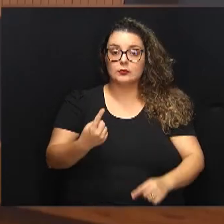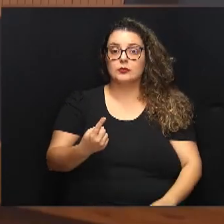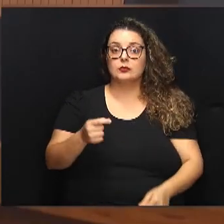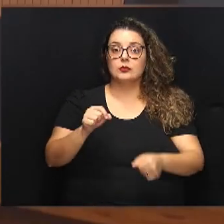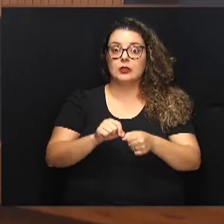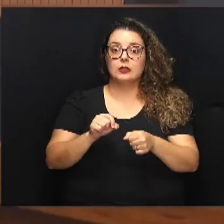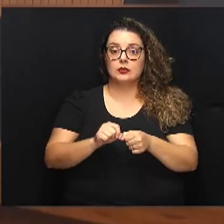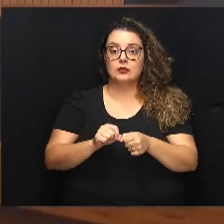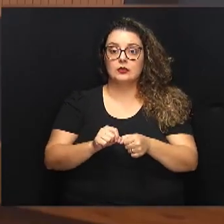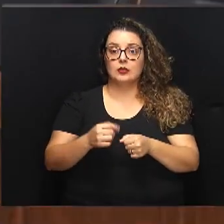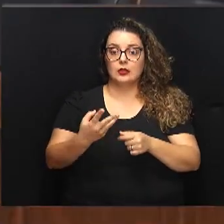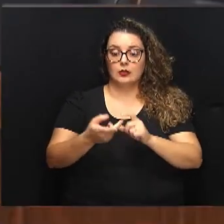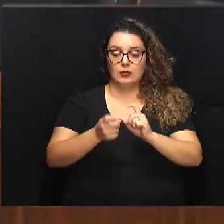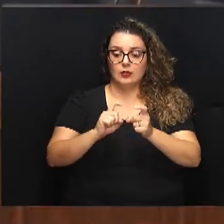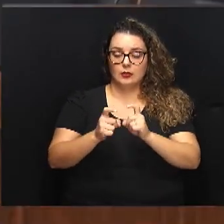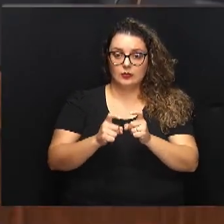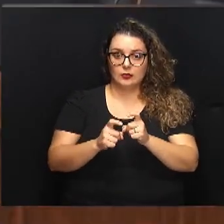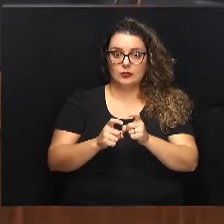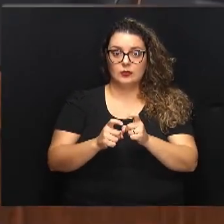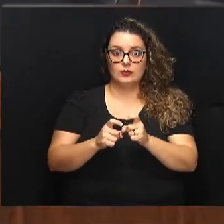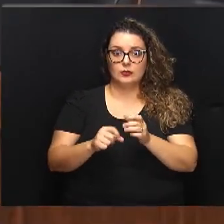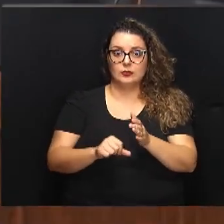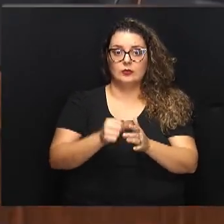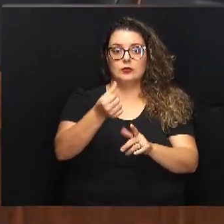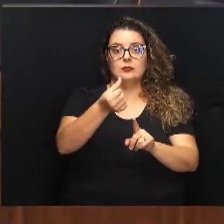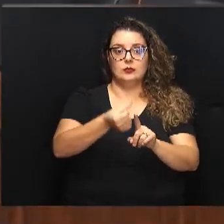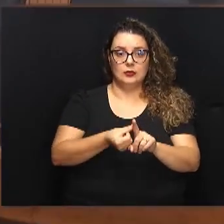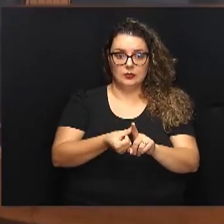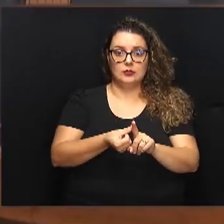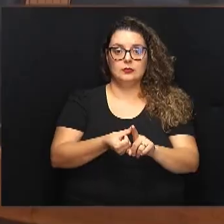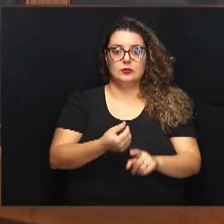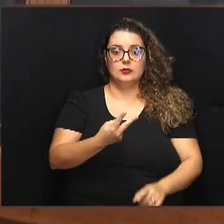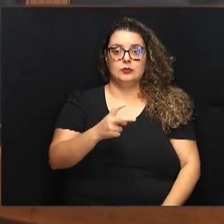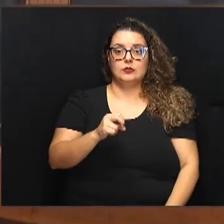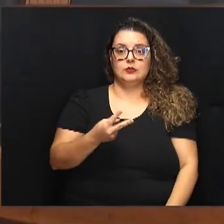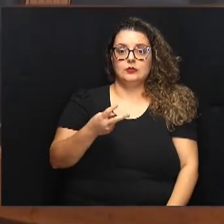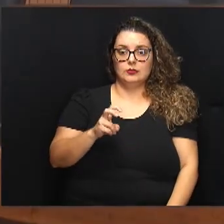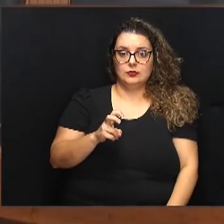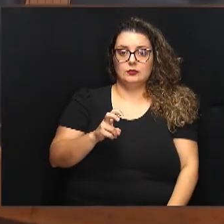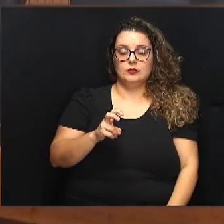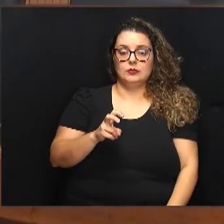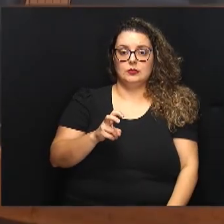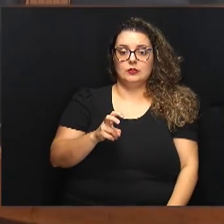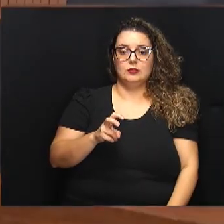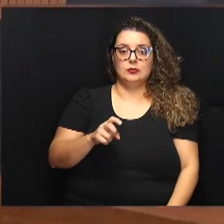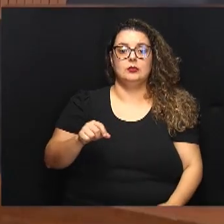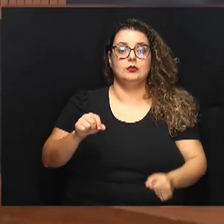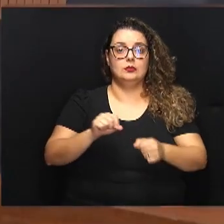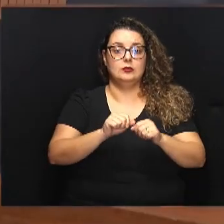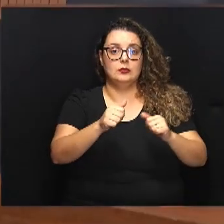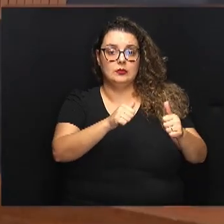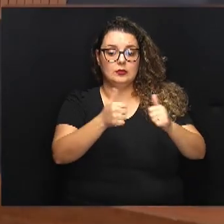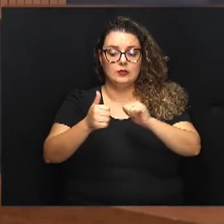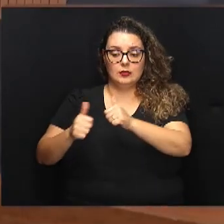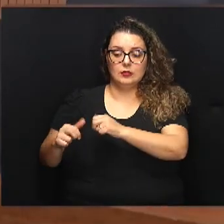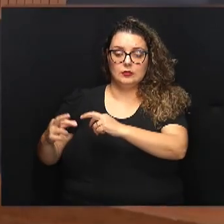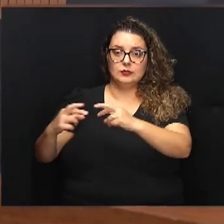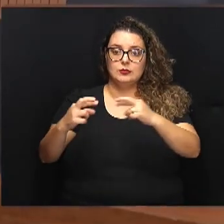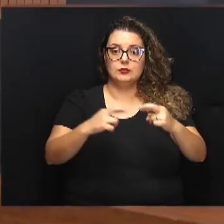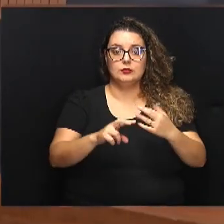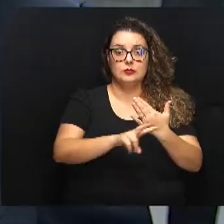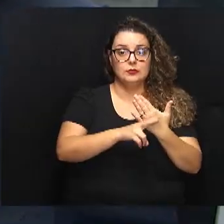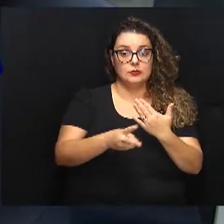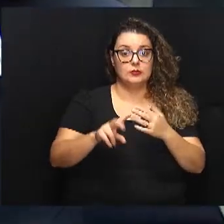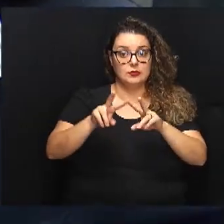realizou 4 reuniões durante o primeiro semestre de 2025 e faz uma análise do impacto que